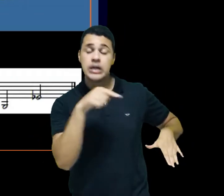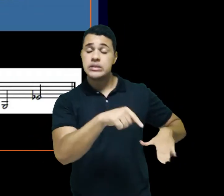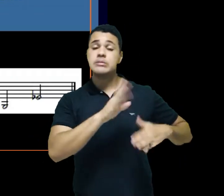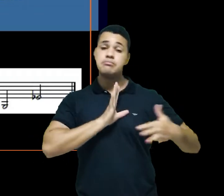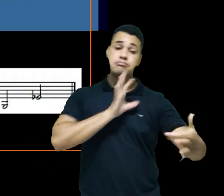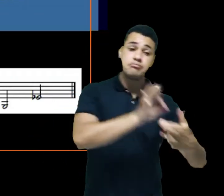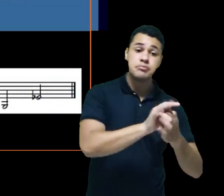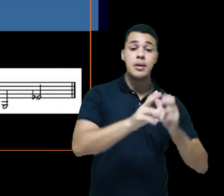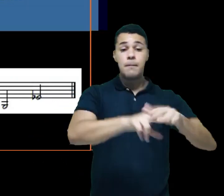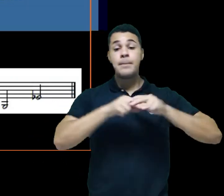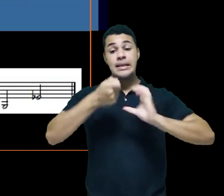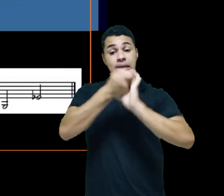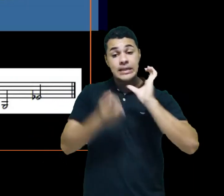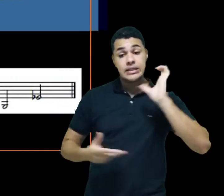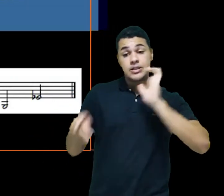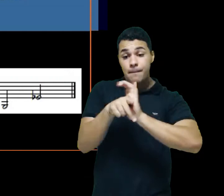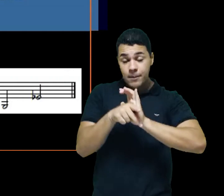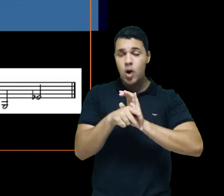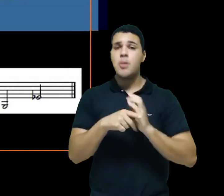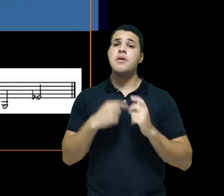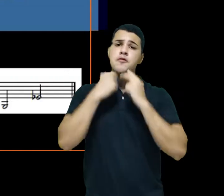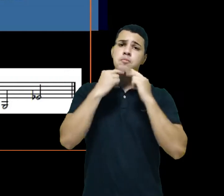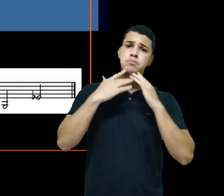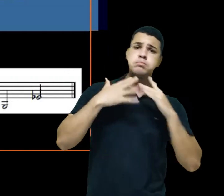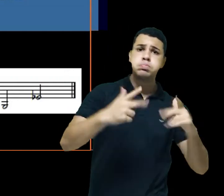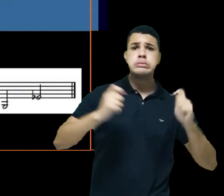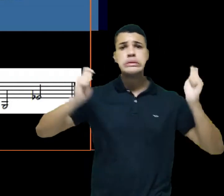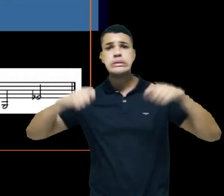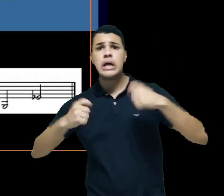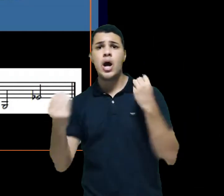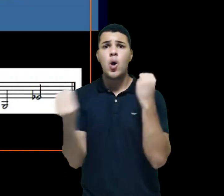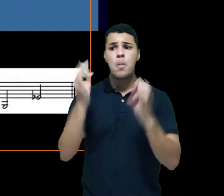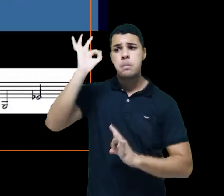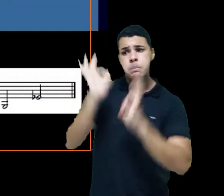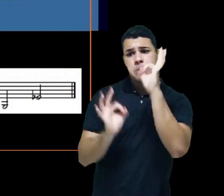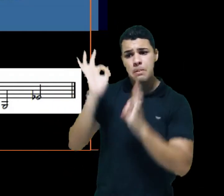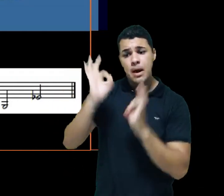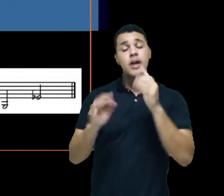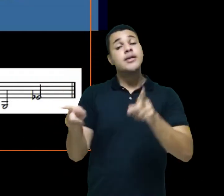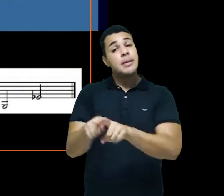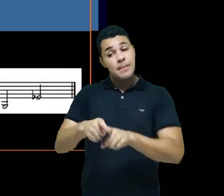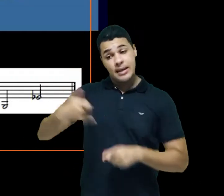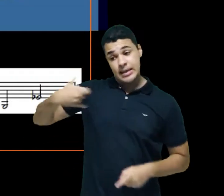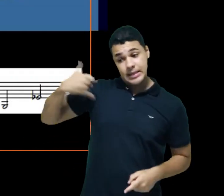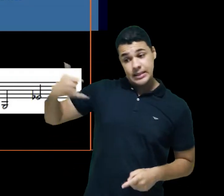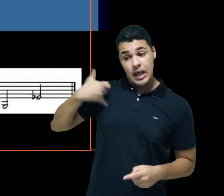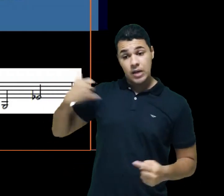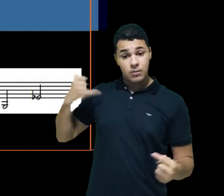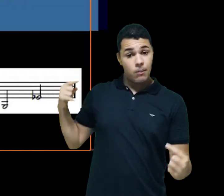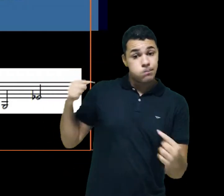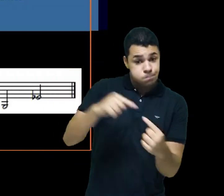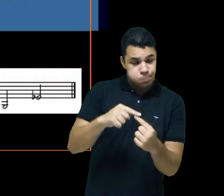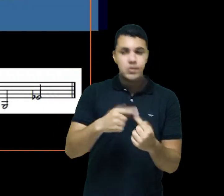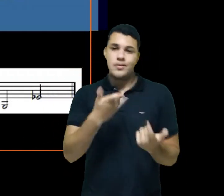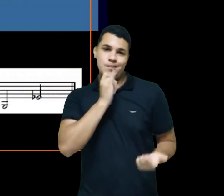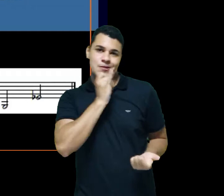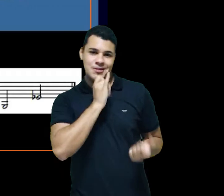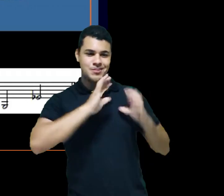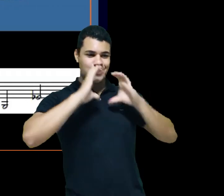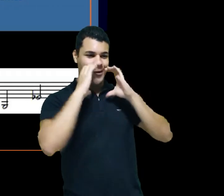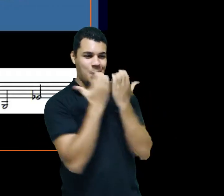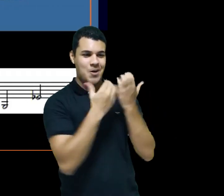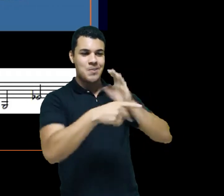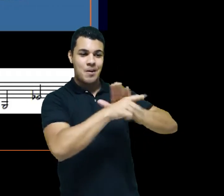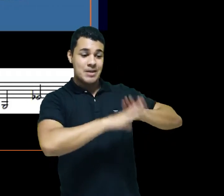de acordo com as suas características vocais, com a sua classificação vocal e a sua idade, muitas vezes no caso até das